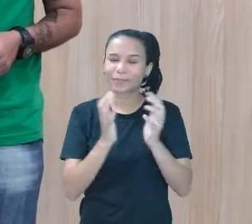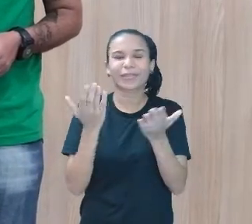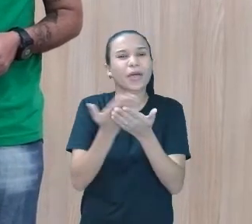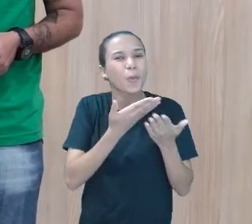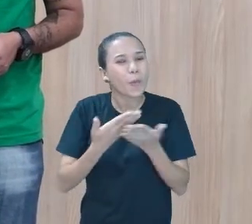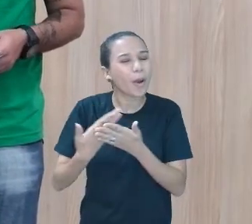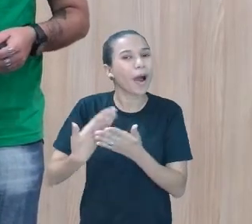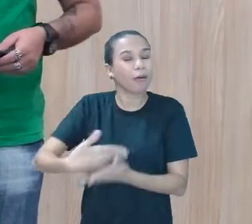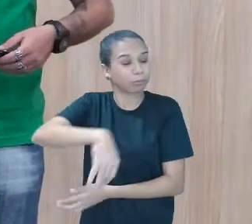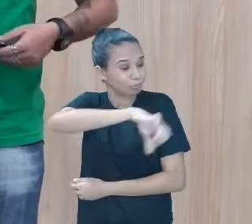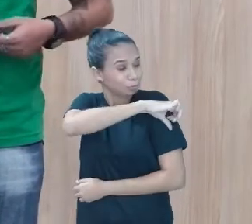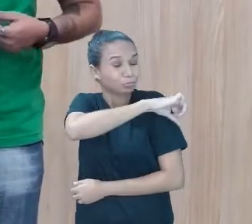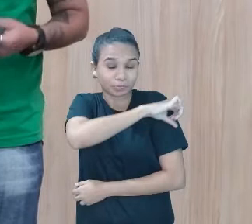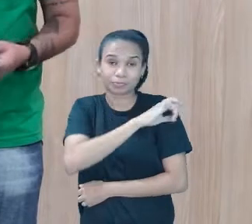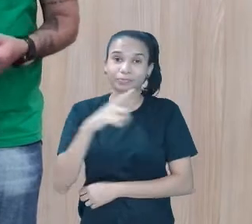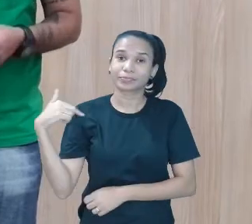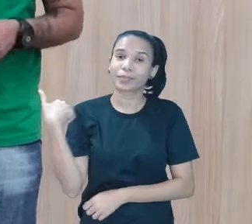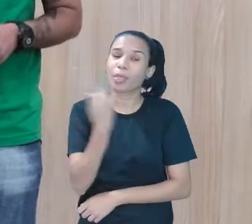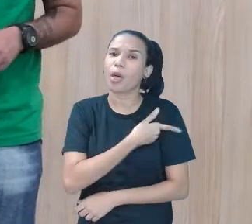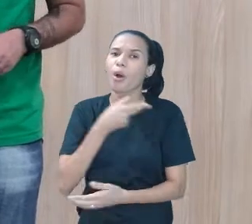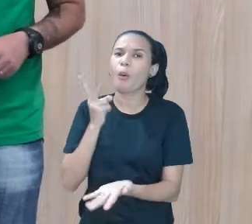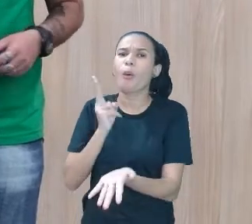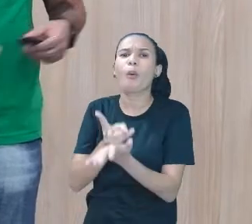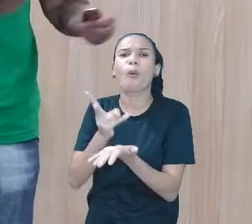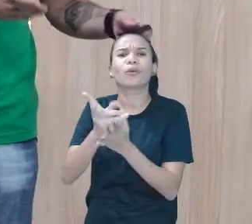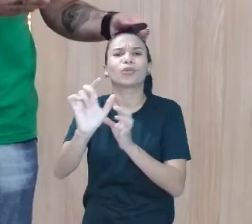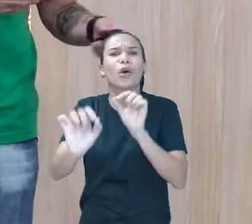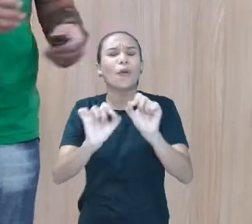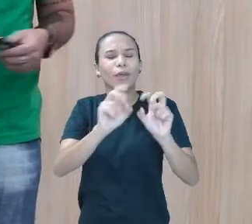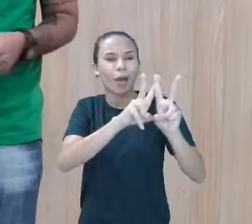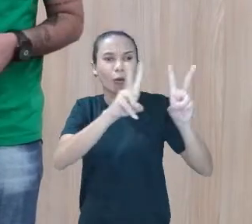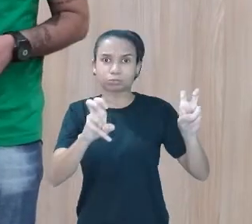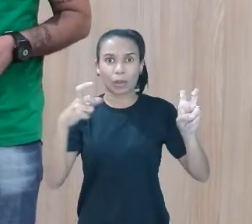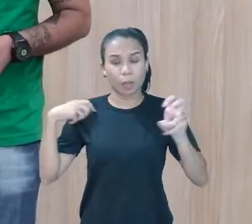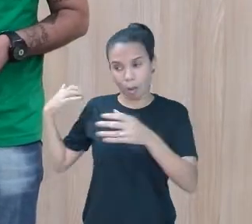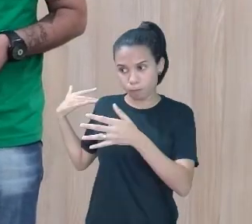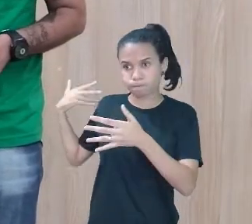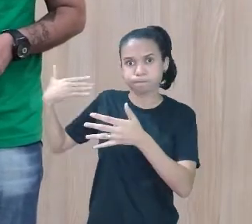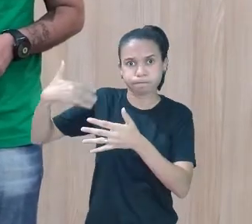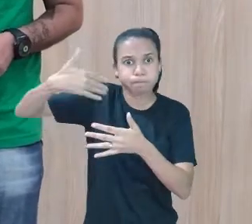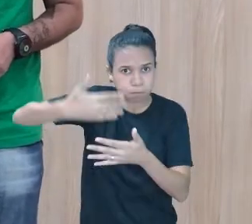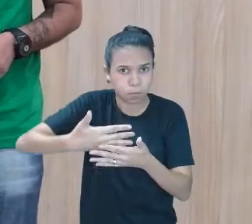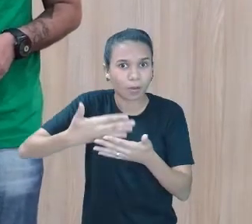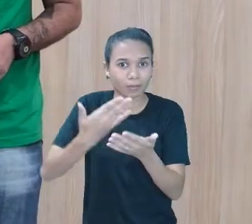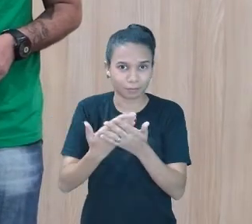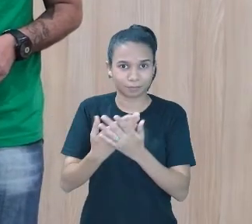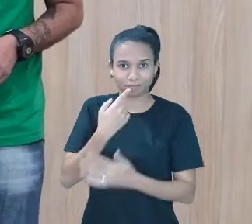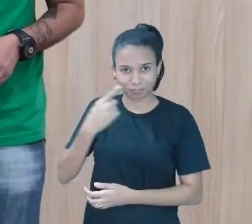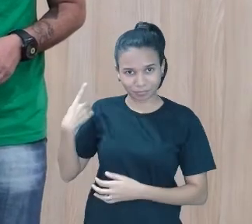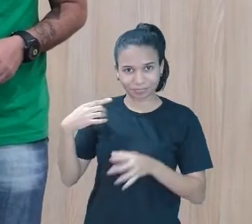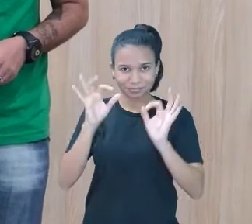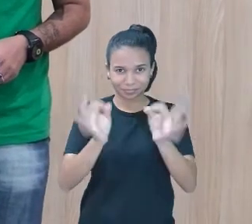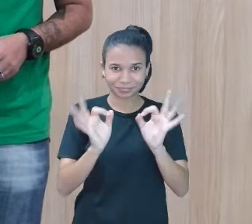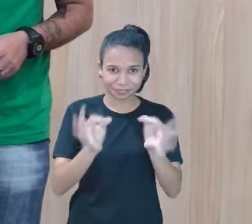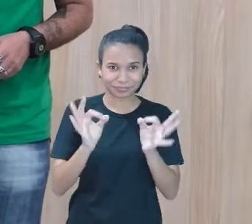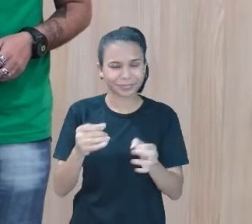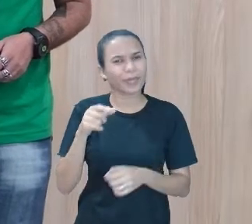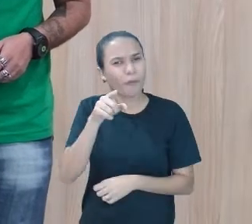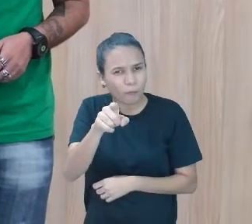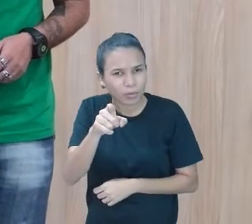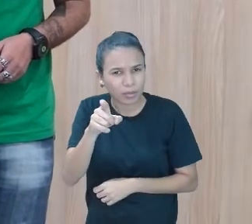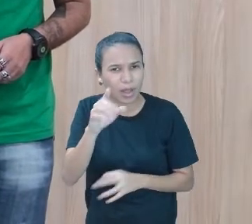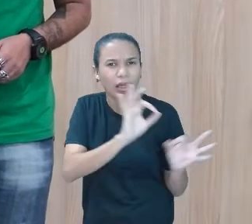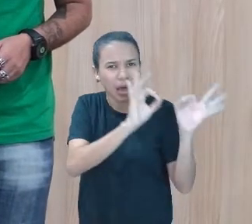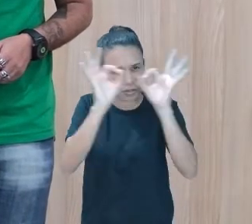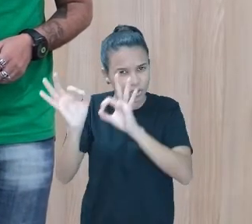Uma aula do 9º ano, onde a gente vai dar continuidade aos temas que nós estávamos estudando na aula anterior, tá certo? Se você